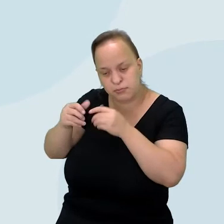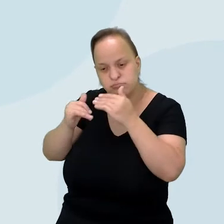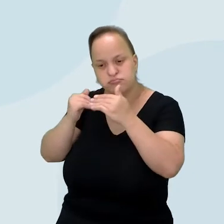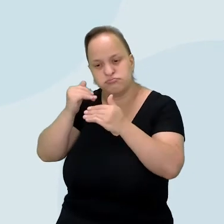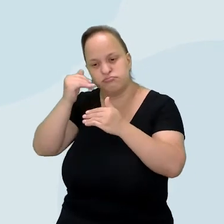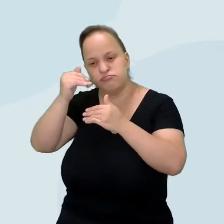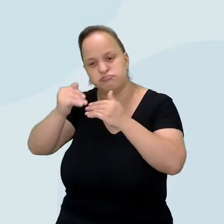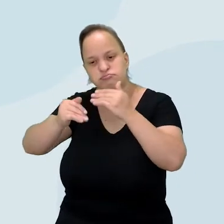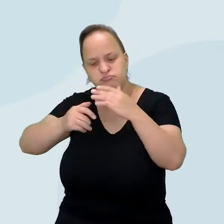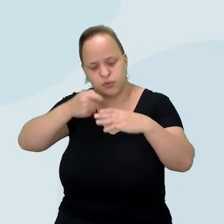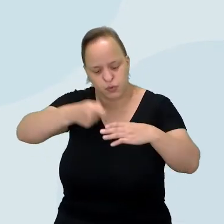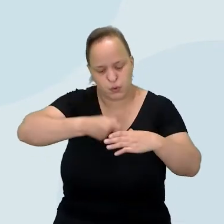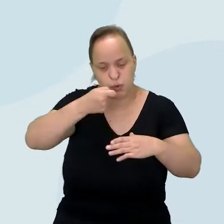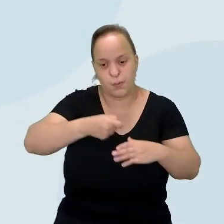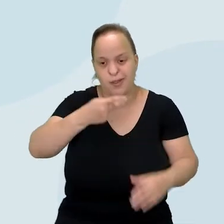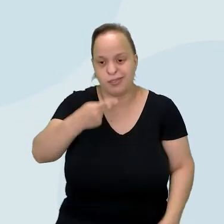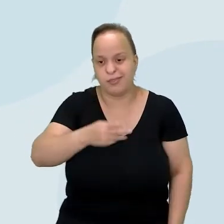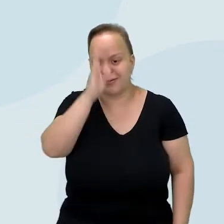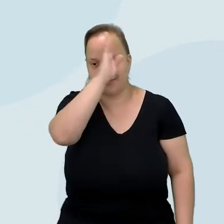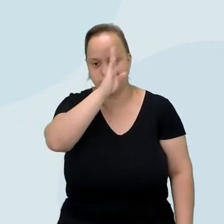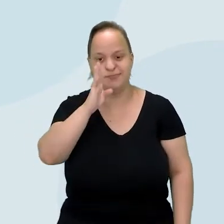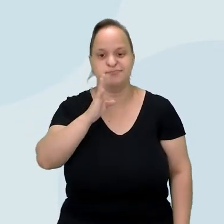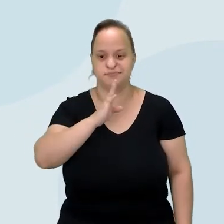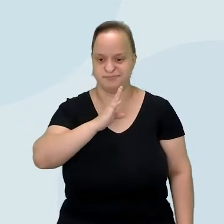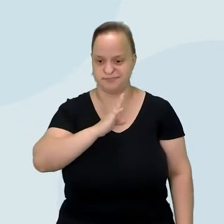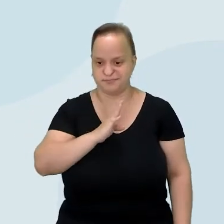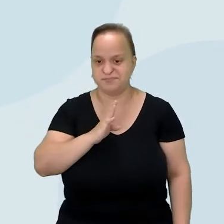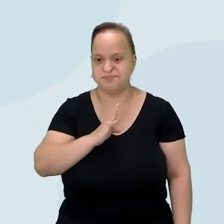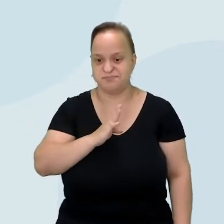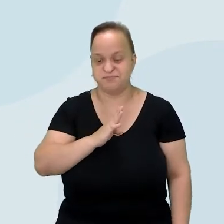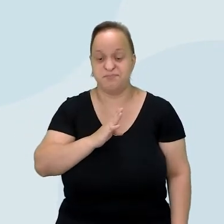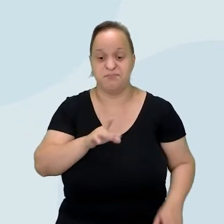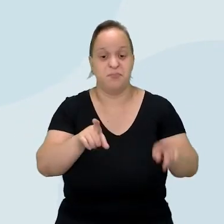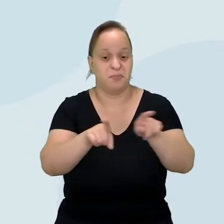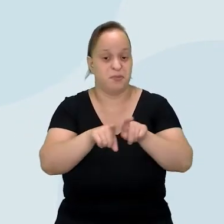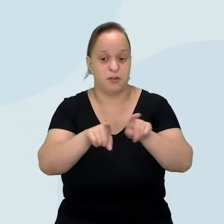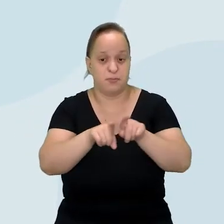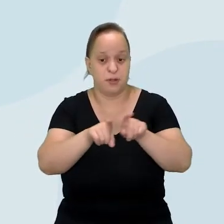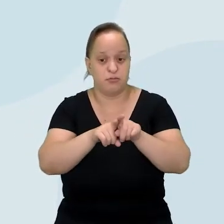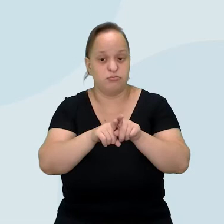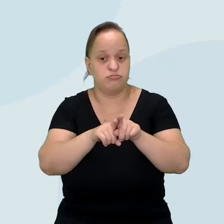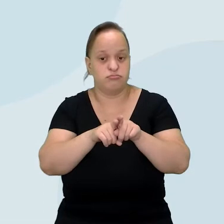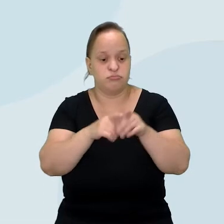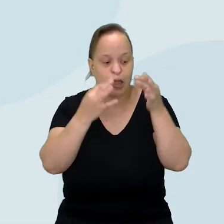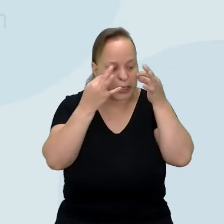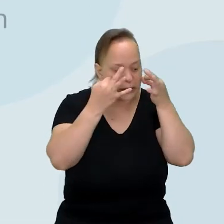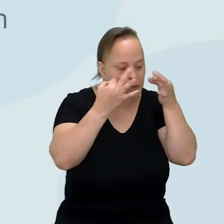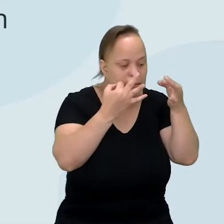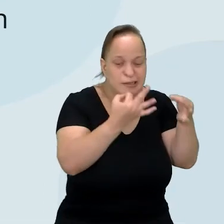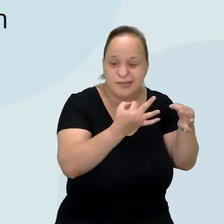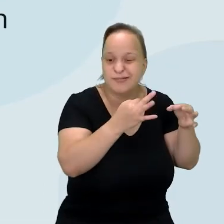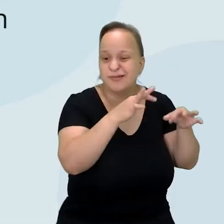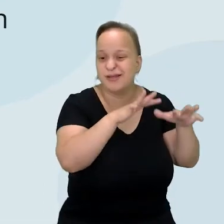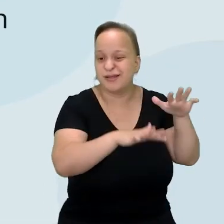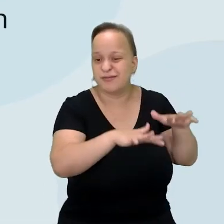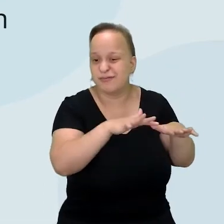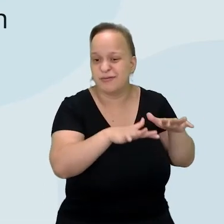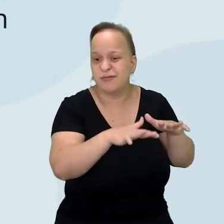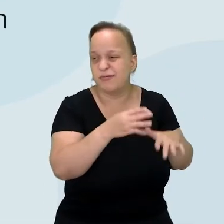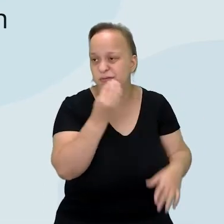da alimentação para o nosso país, tá certo? E dar, sim, a importância ao que muitas vezes é